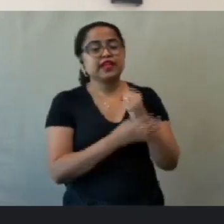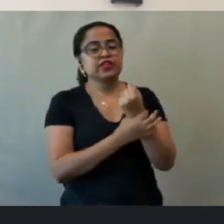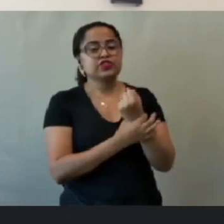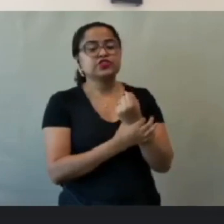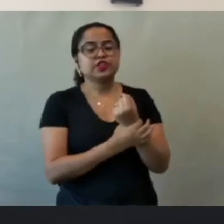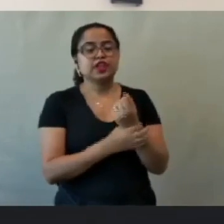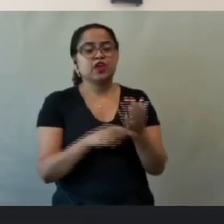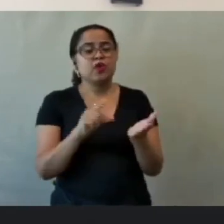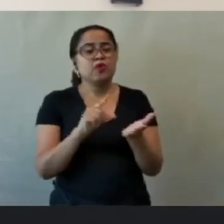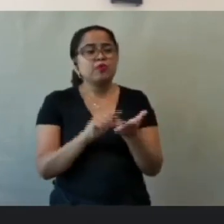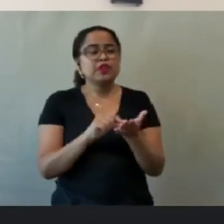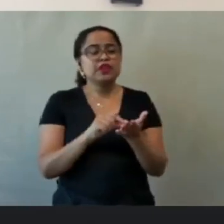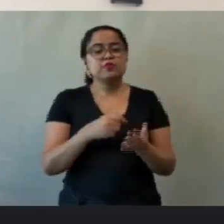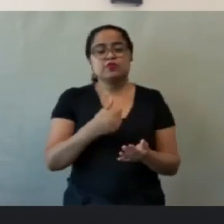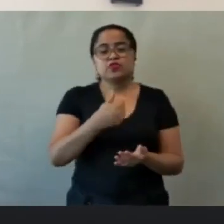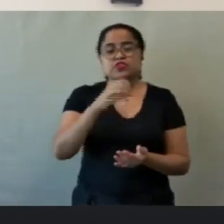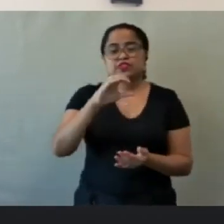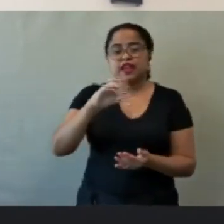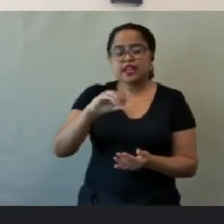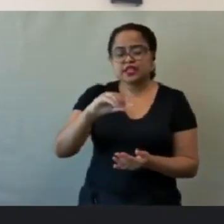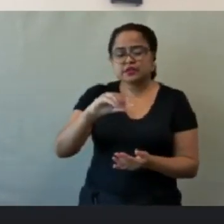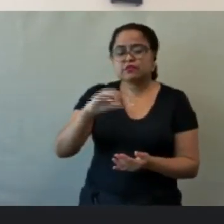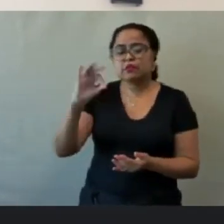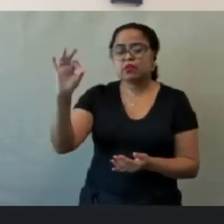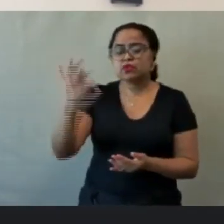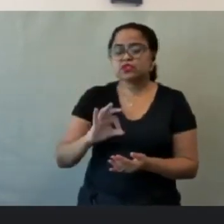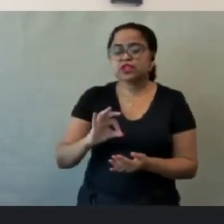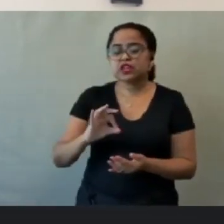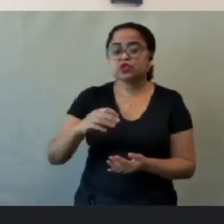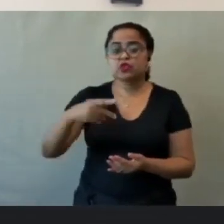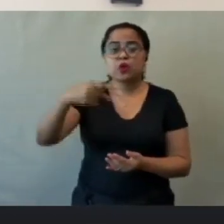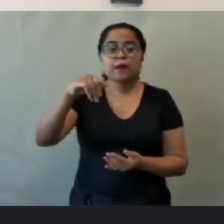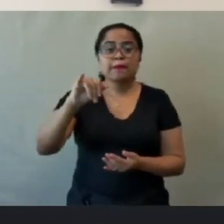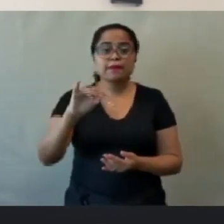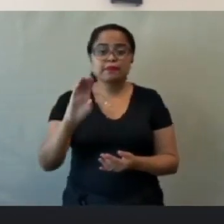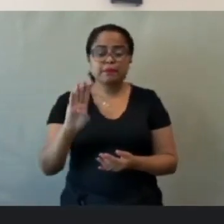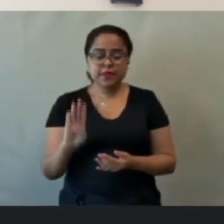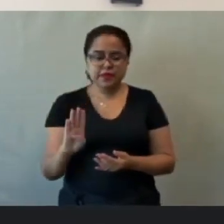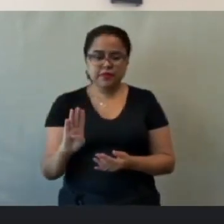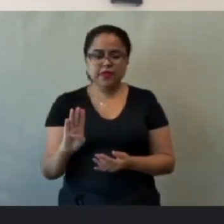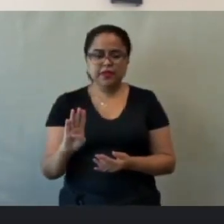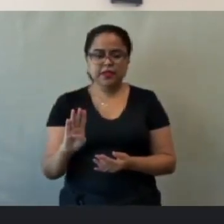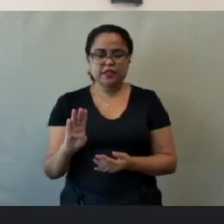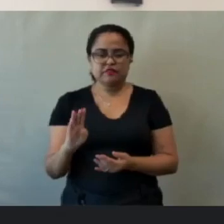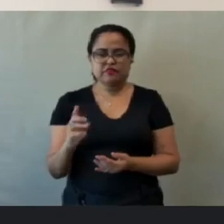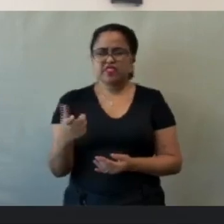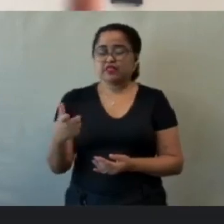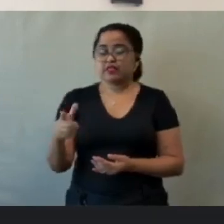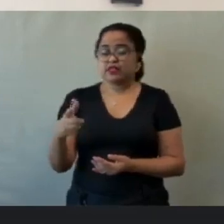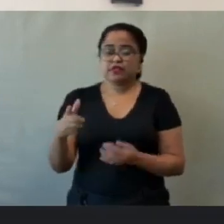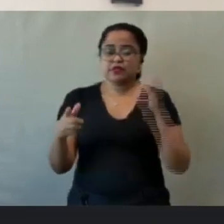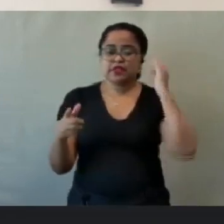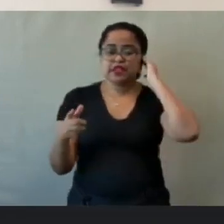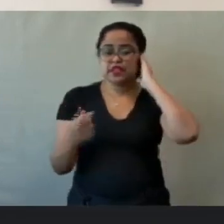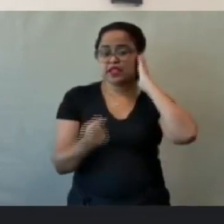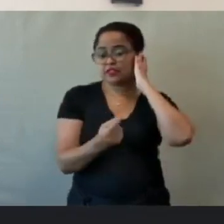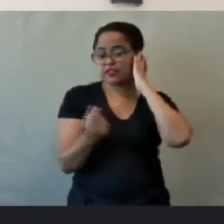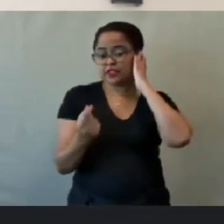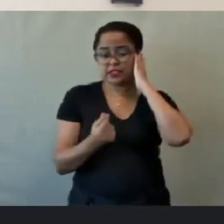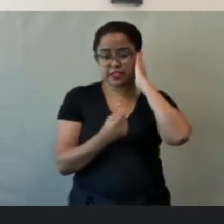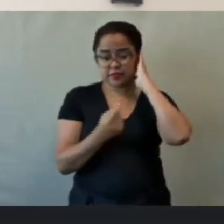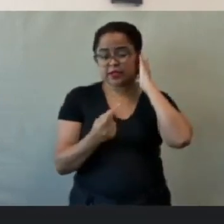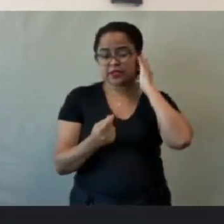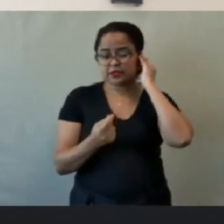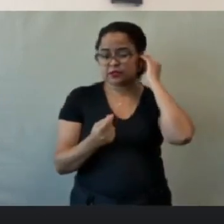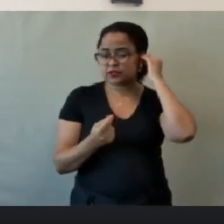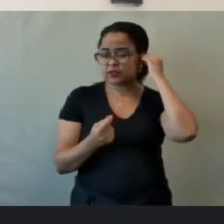de 10% do PIB para garantir a educação pública. Sem financiamento, gente, é fazer de conta que nós estamos